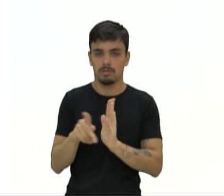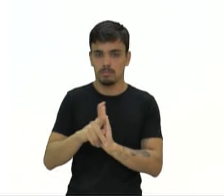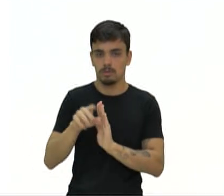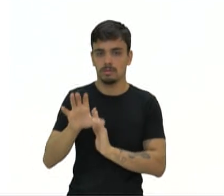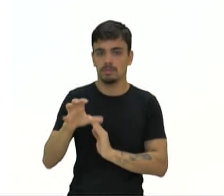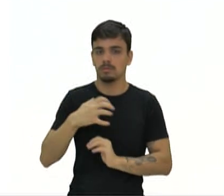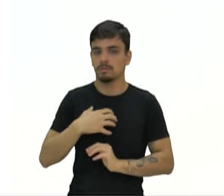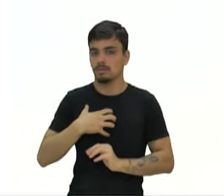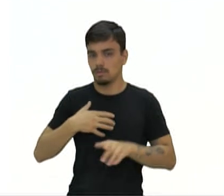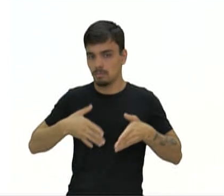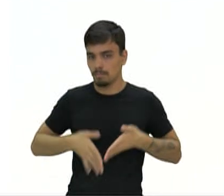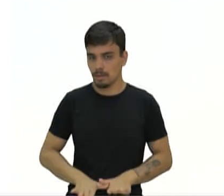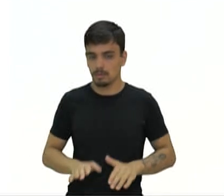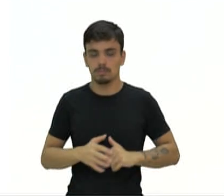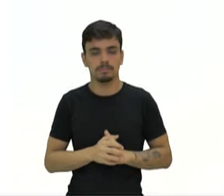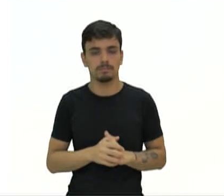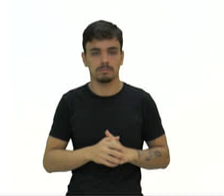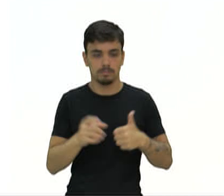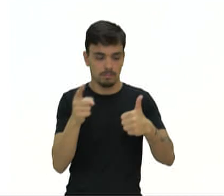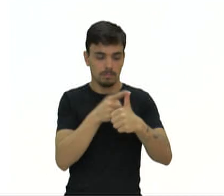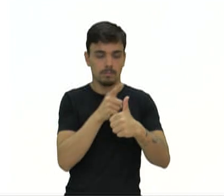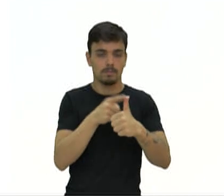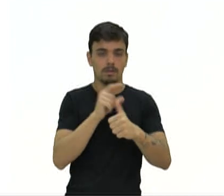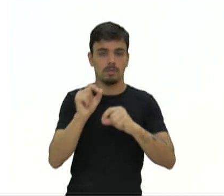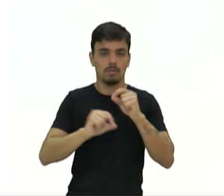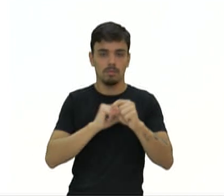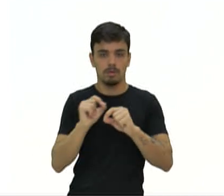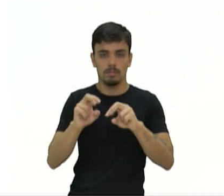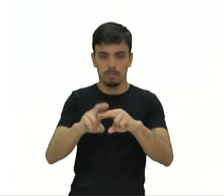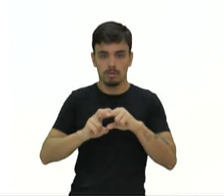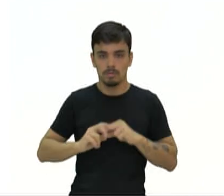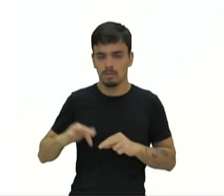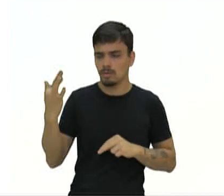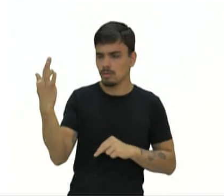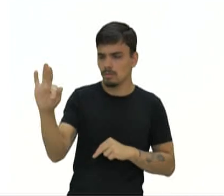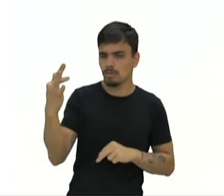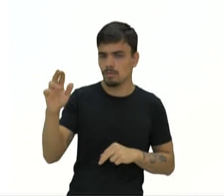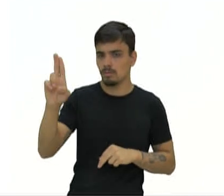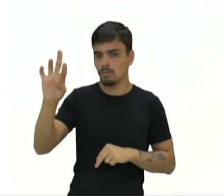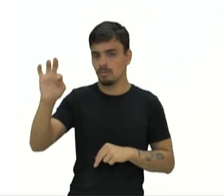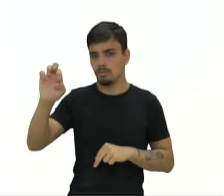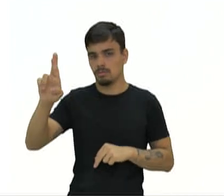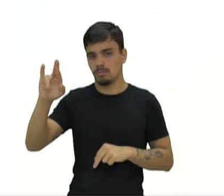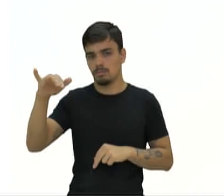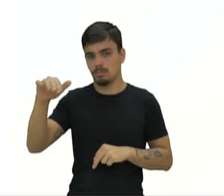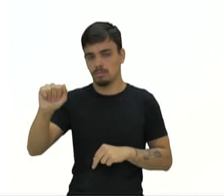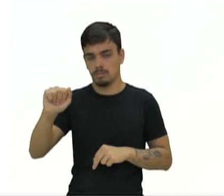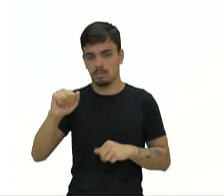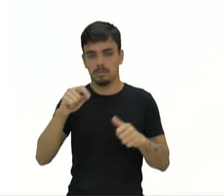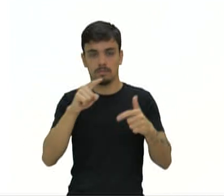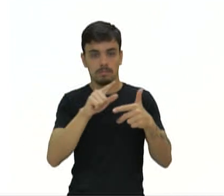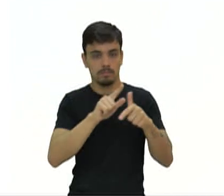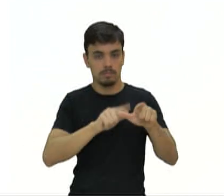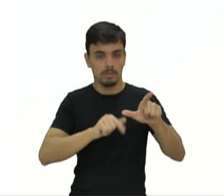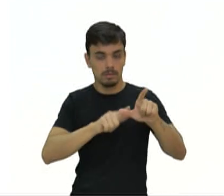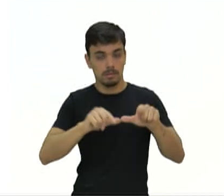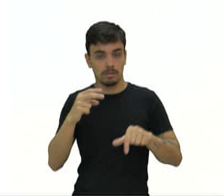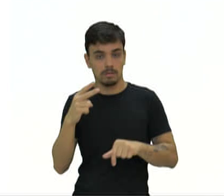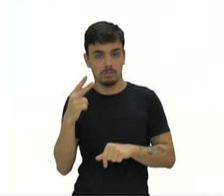parto. 1. Ocorrência das contrações uterinas. 2. A saída do líquido